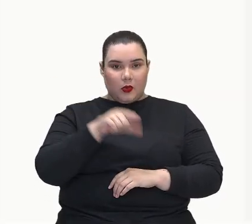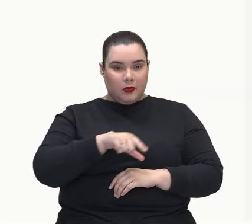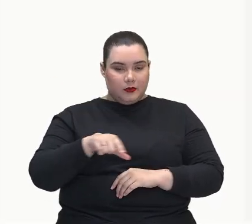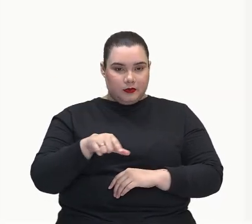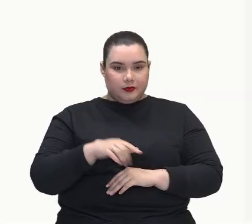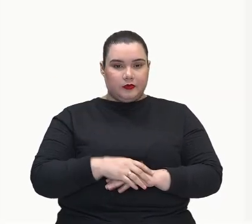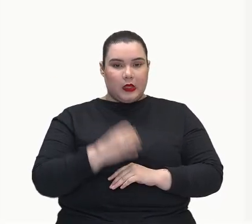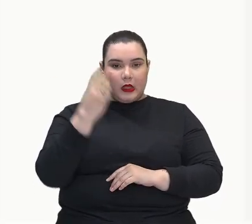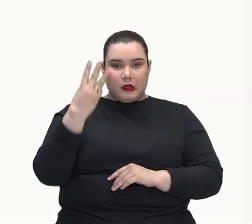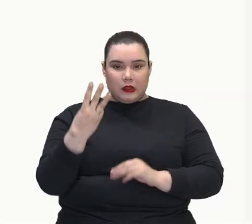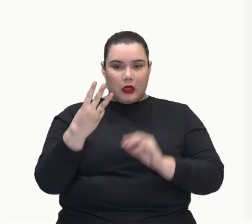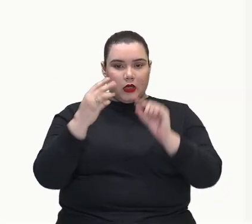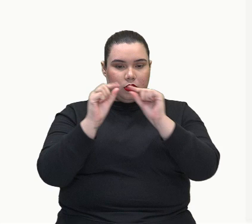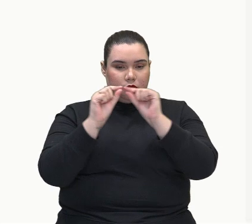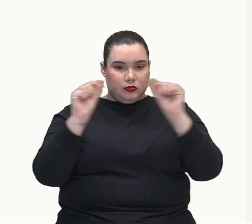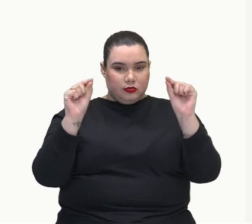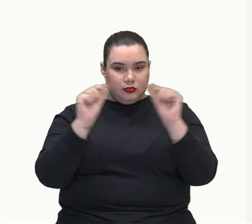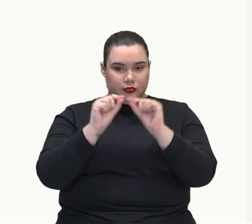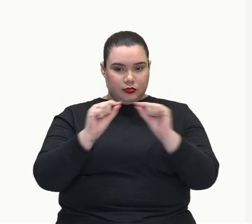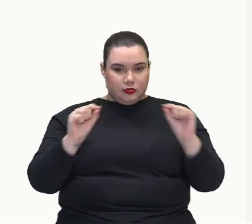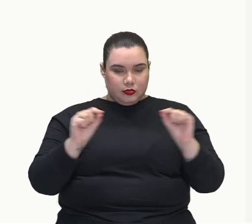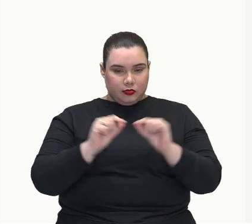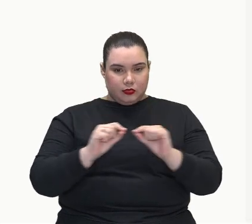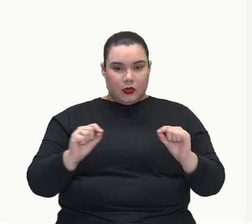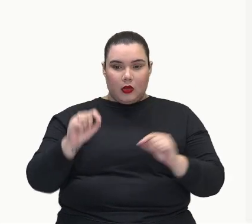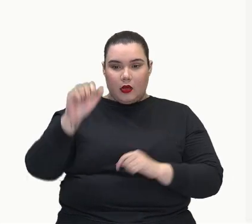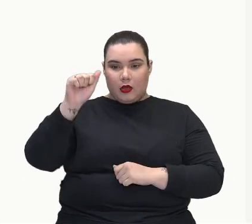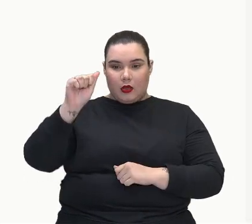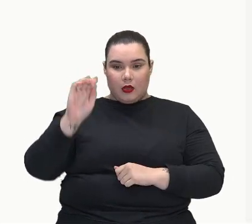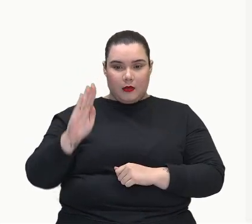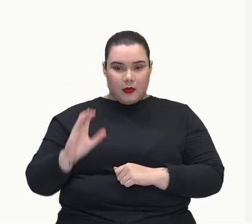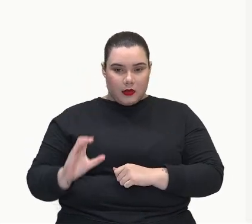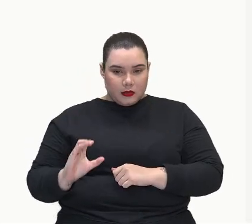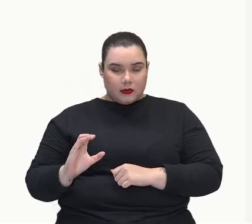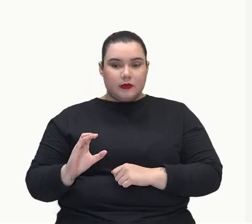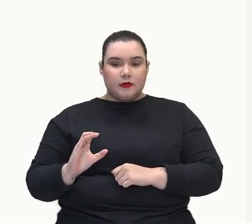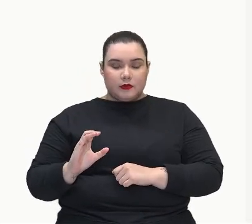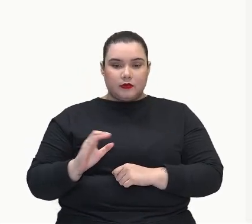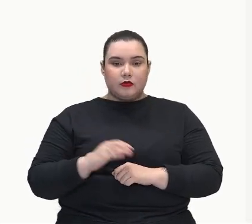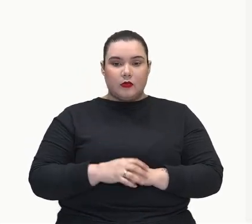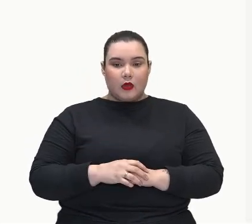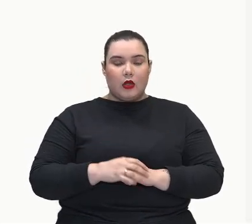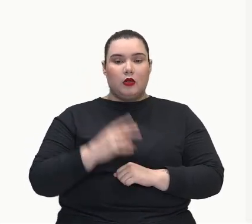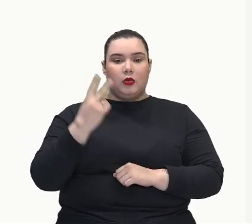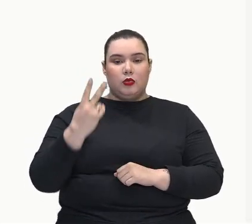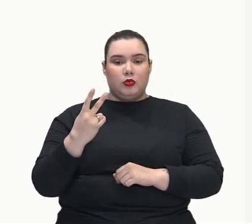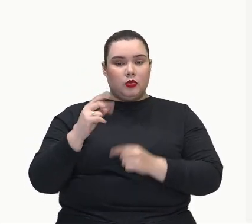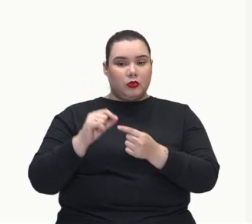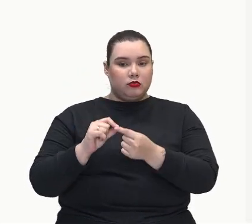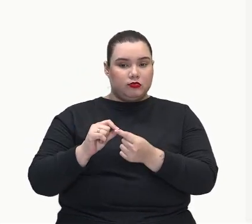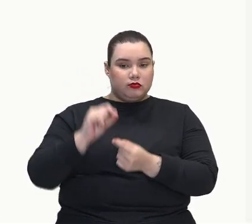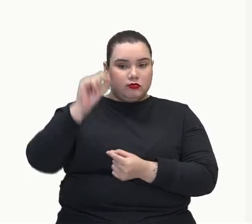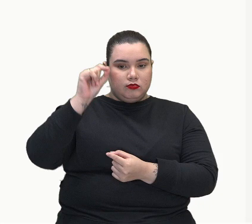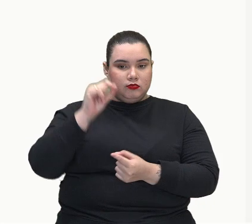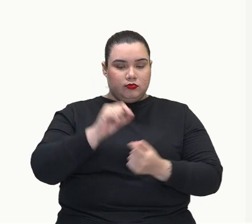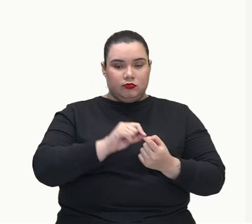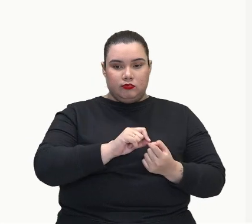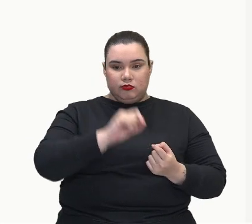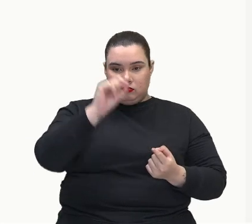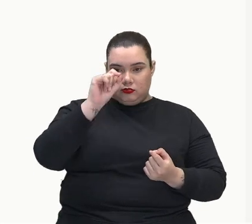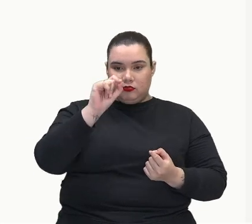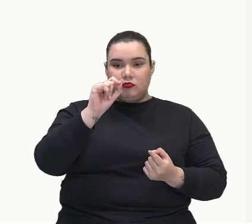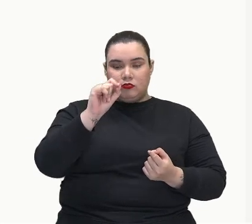3 retas paralelas, as retas A, B e C, e as duas retas transversais, R e